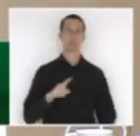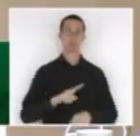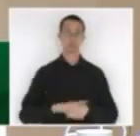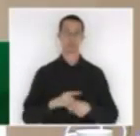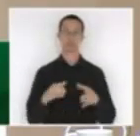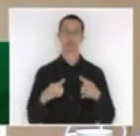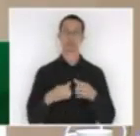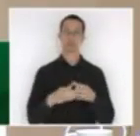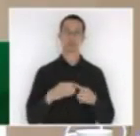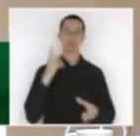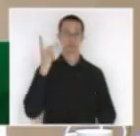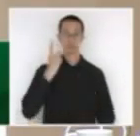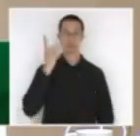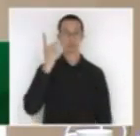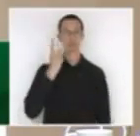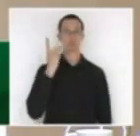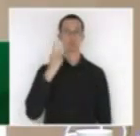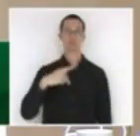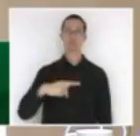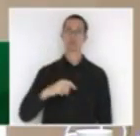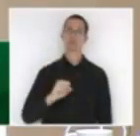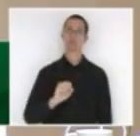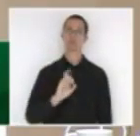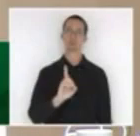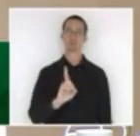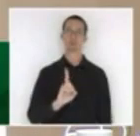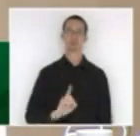partidos políticos, o PSD.